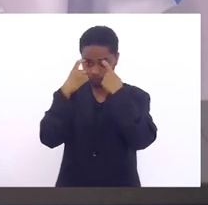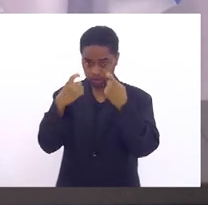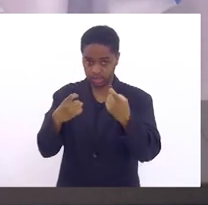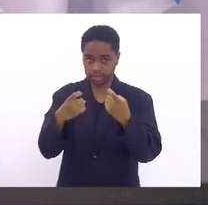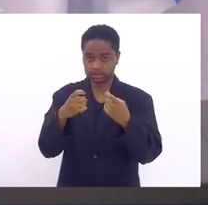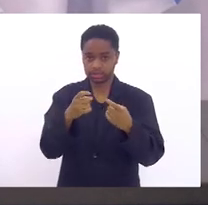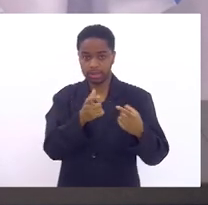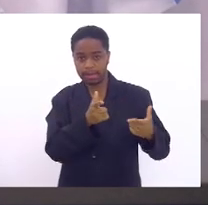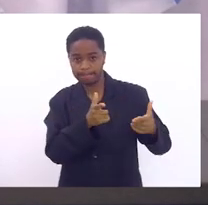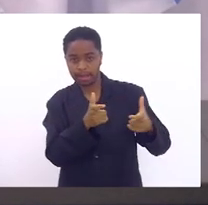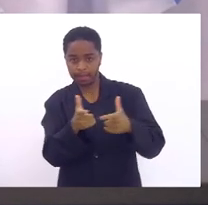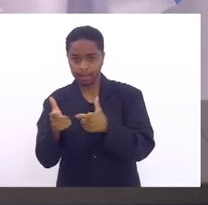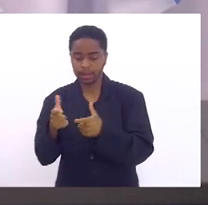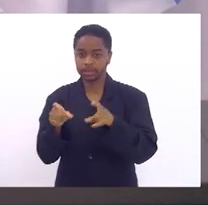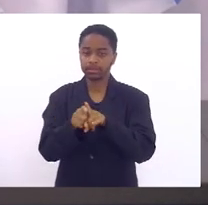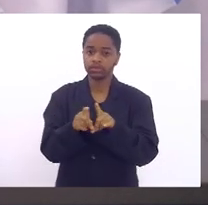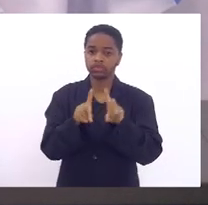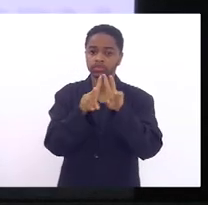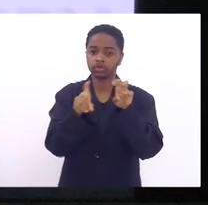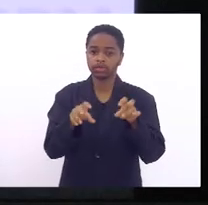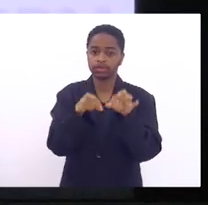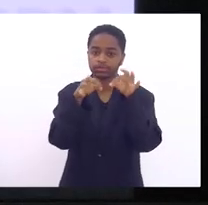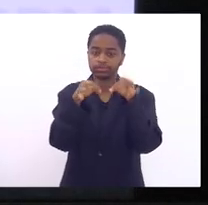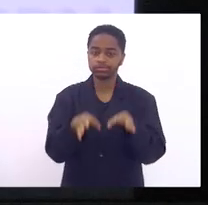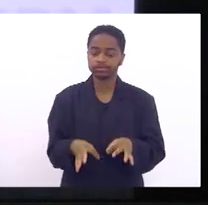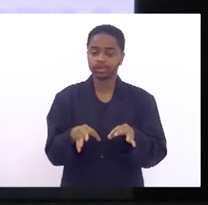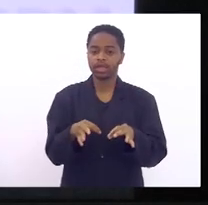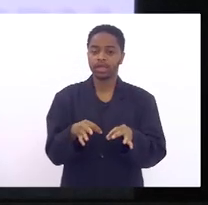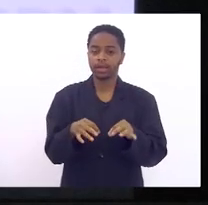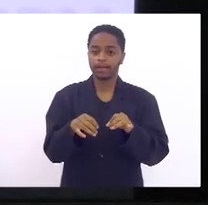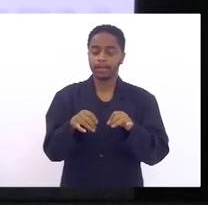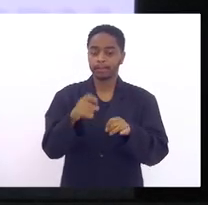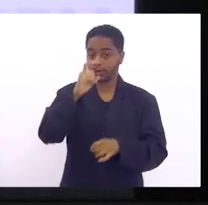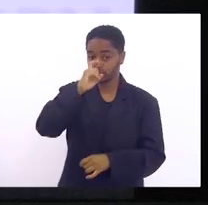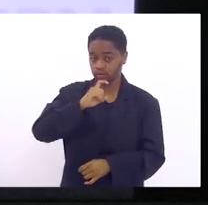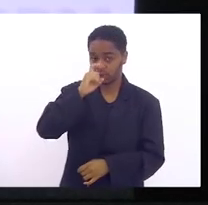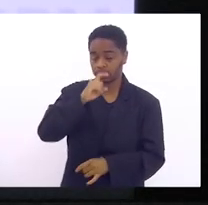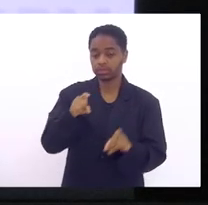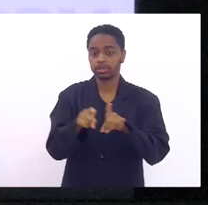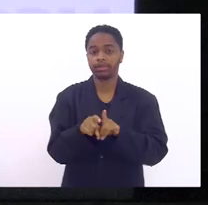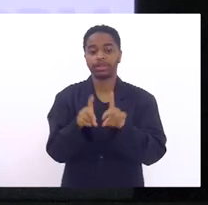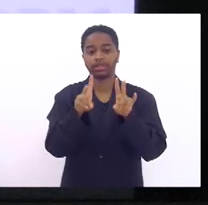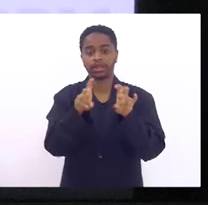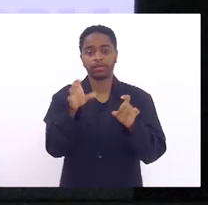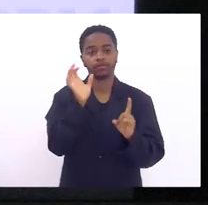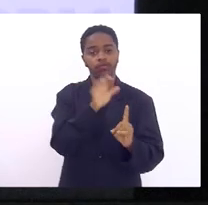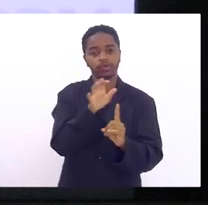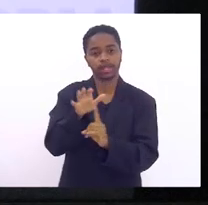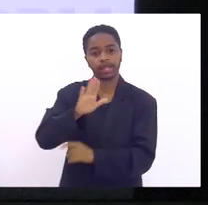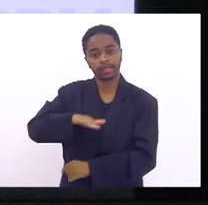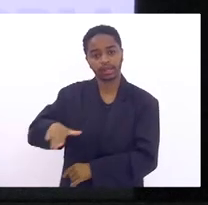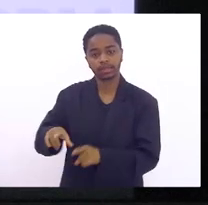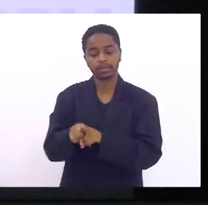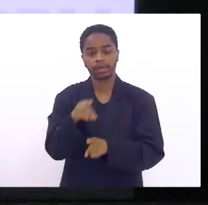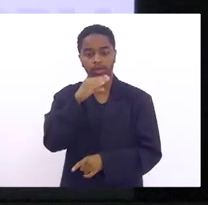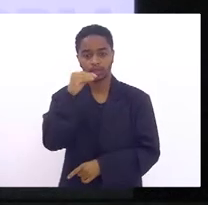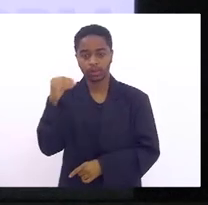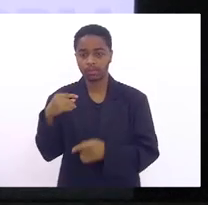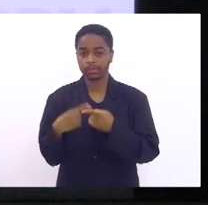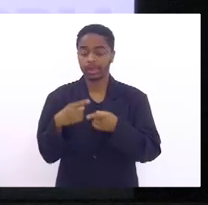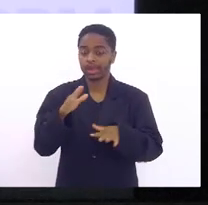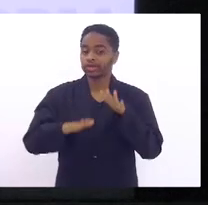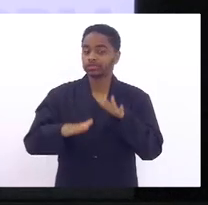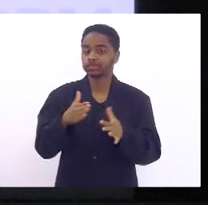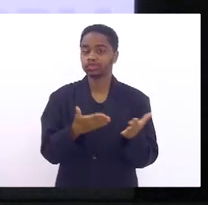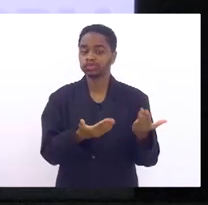sobre dignidade menstrual também que é um tema que afeta nossas crianças e adolescentes e muitas vezes eh